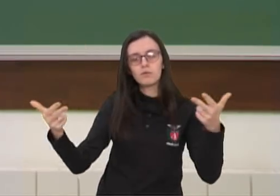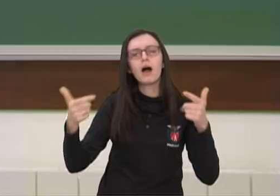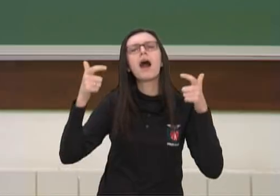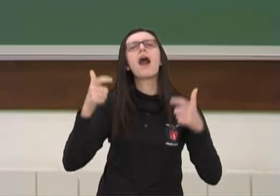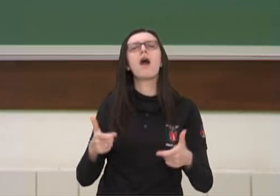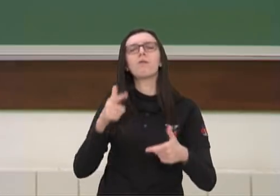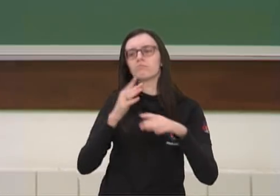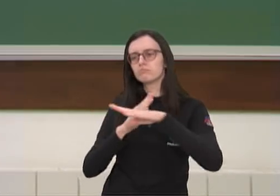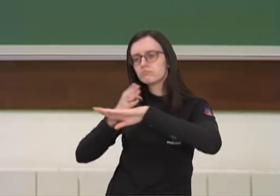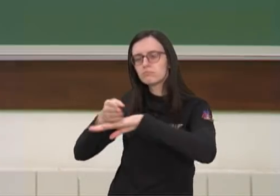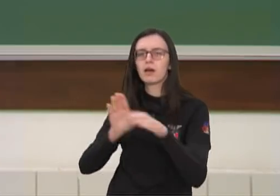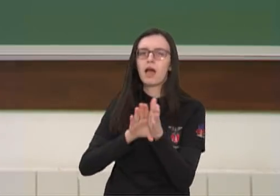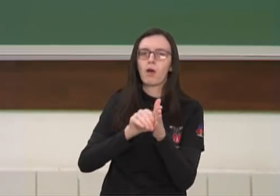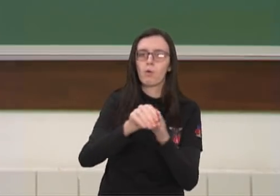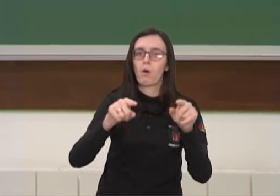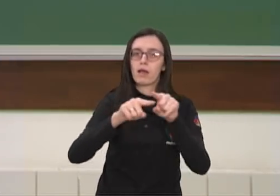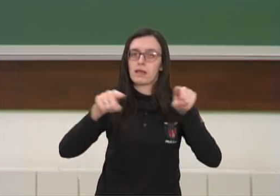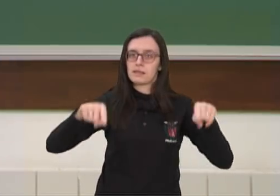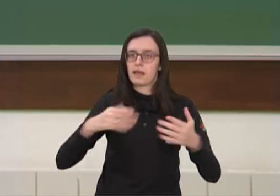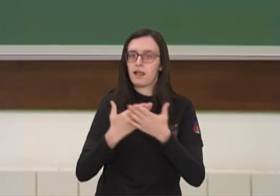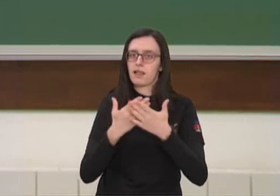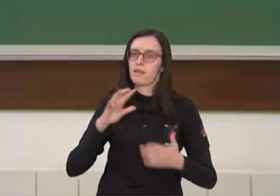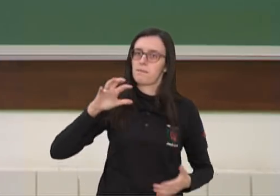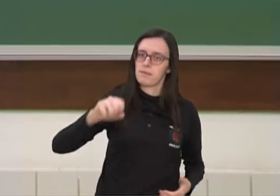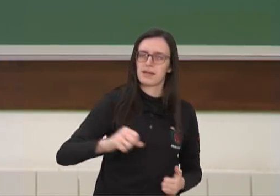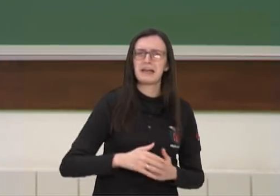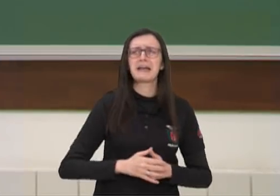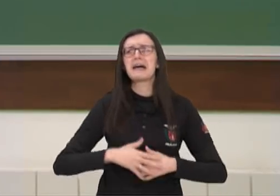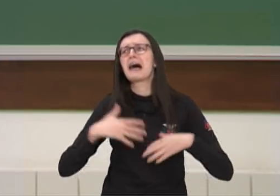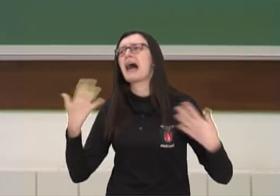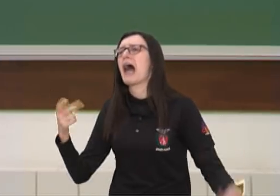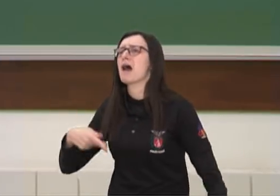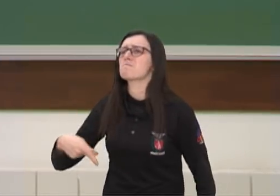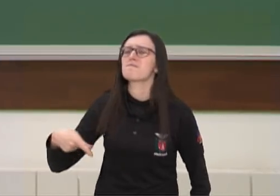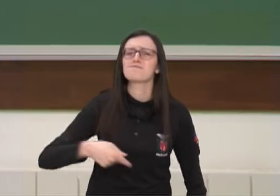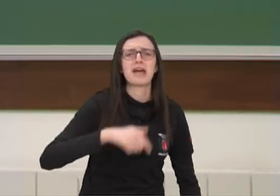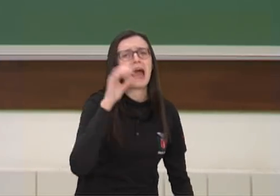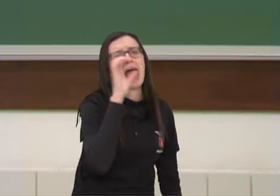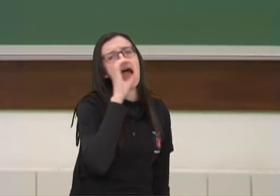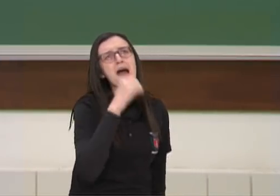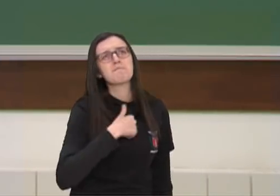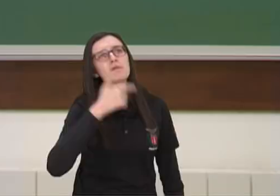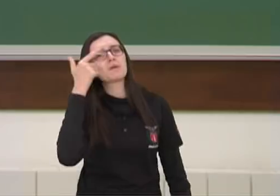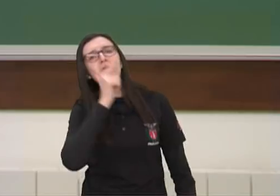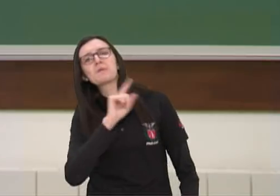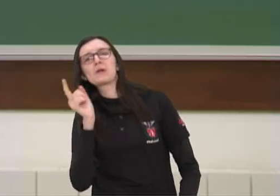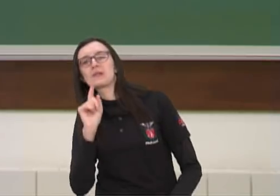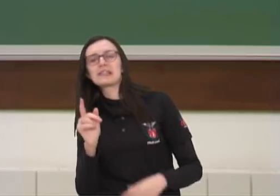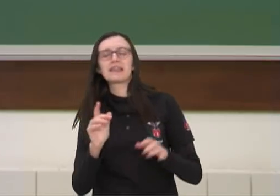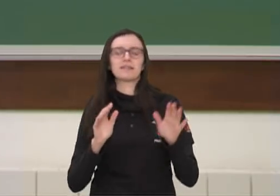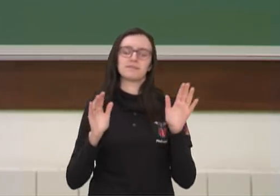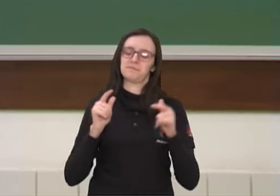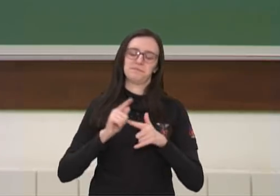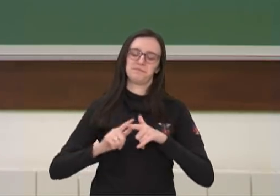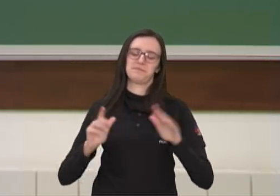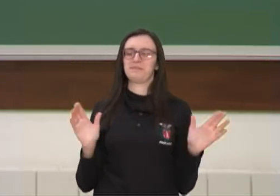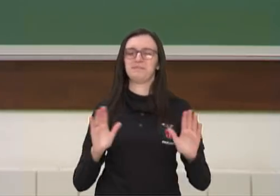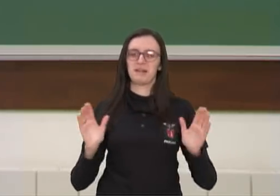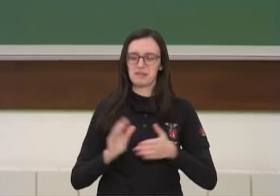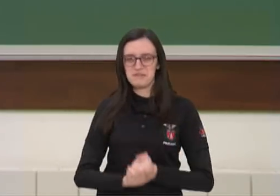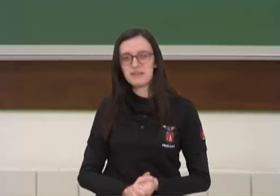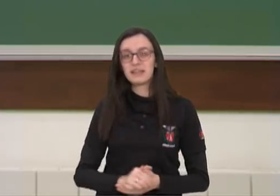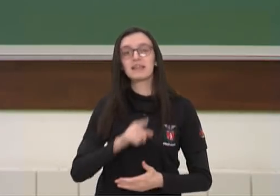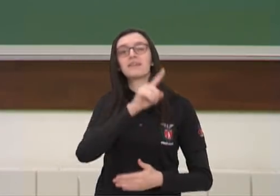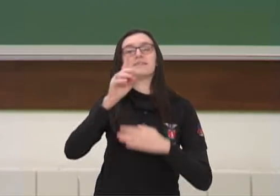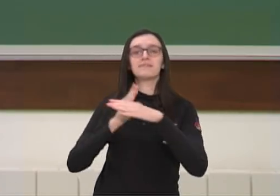lá no Classroom para poder buscar. Então, professora, foi muito rápido, eu não consegui ver algum slide? Não tem problema, vocês